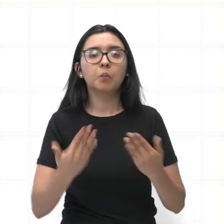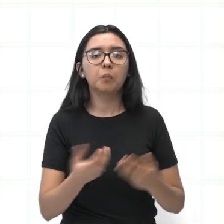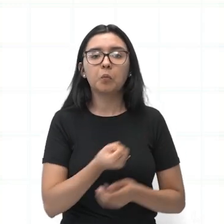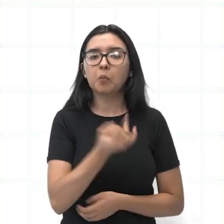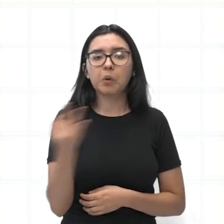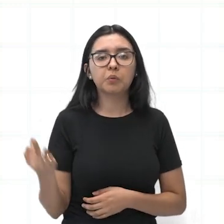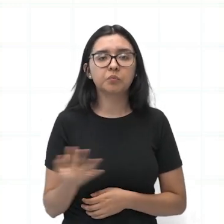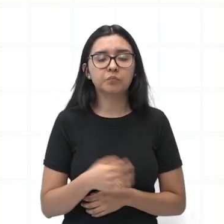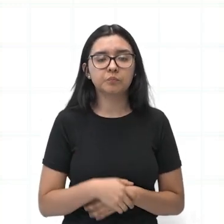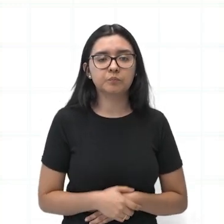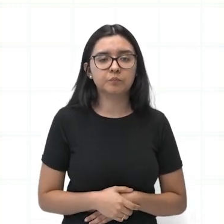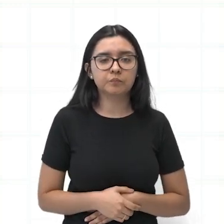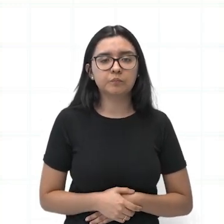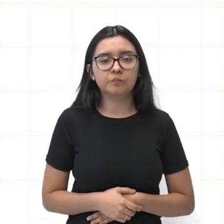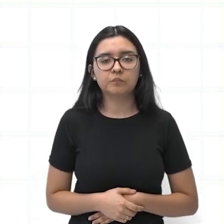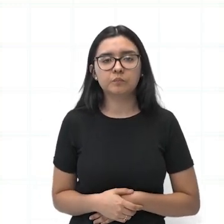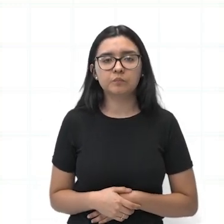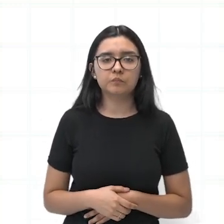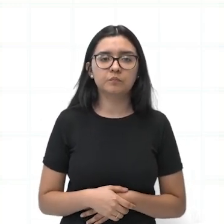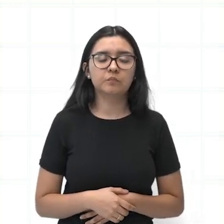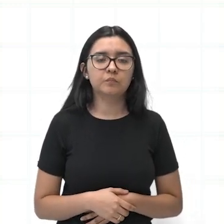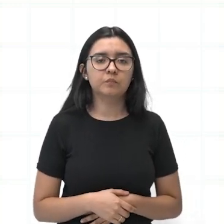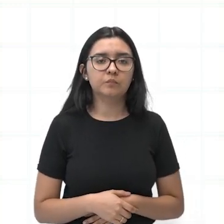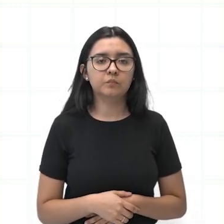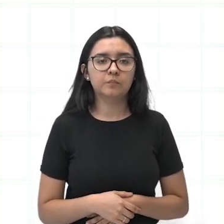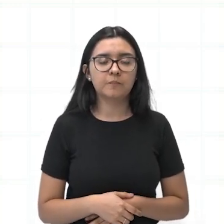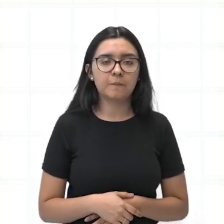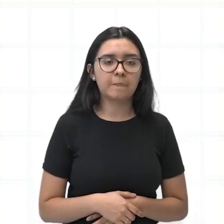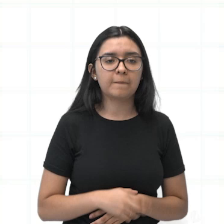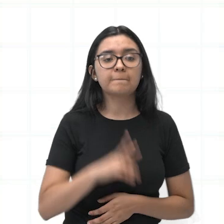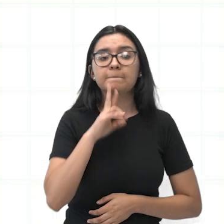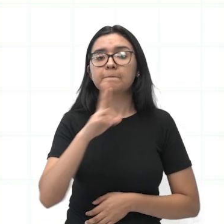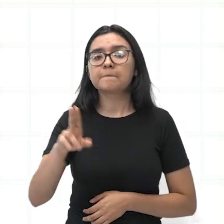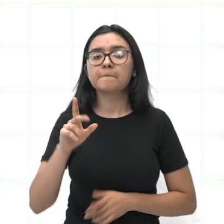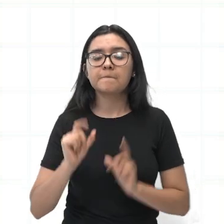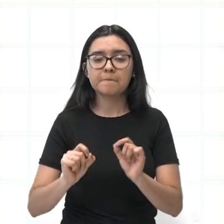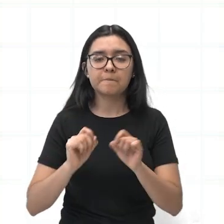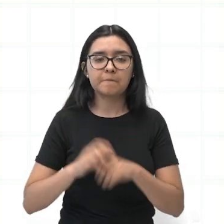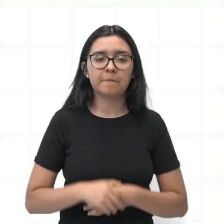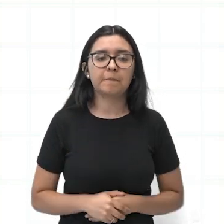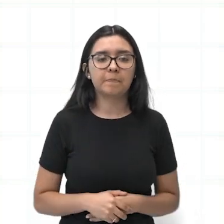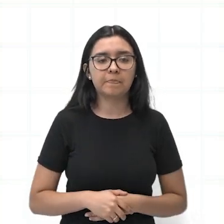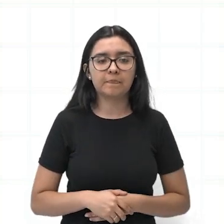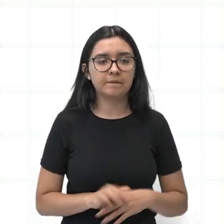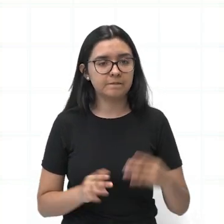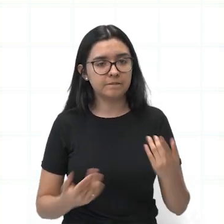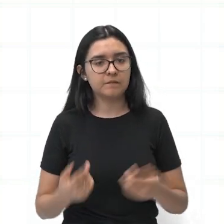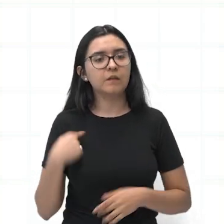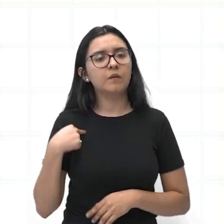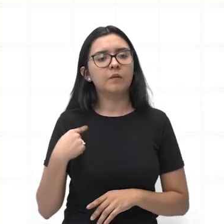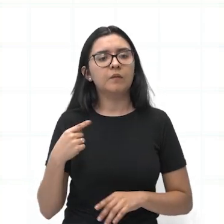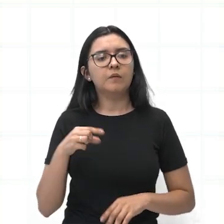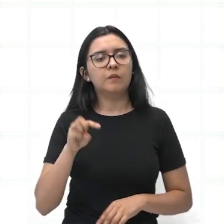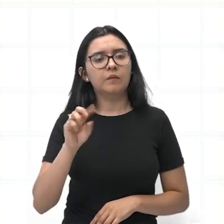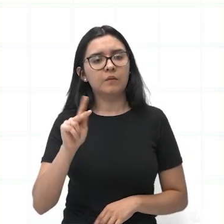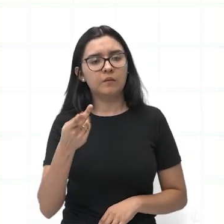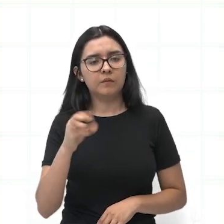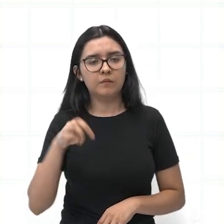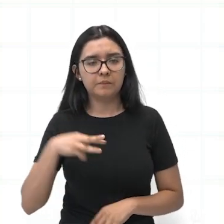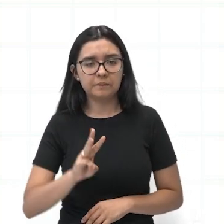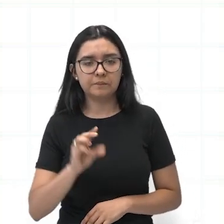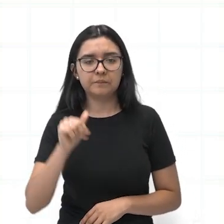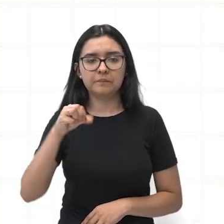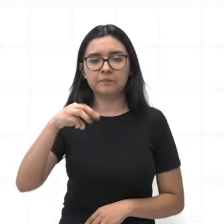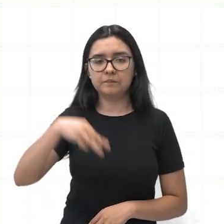aqui, certo? E aí, o que eu vou dizer? How many é quantidade, tá? Eu quero saber